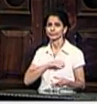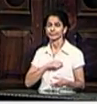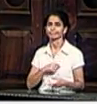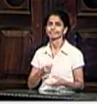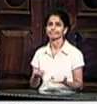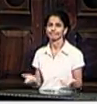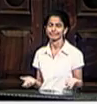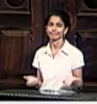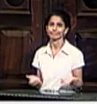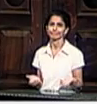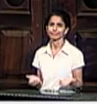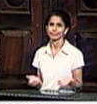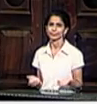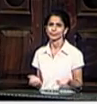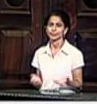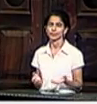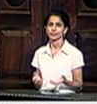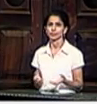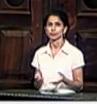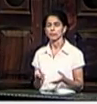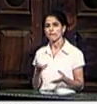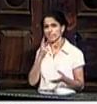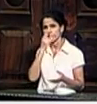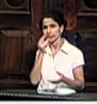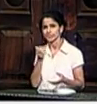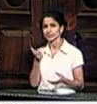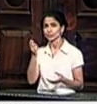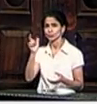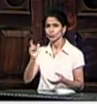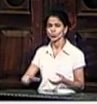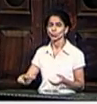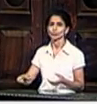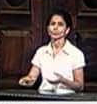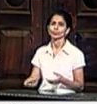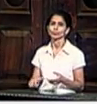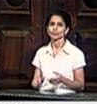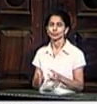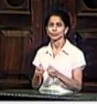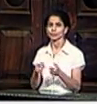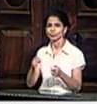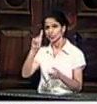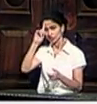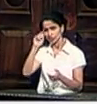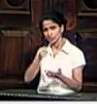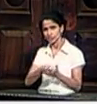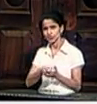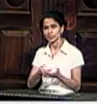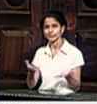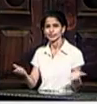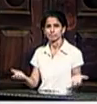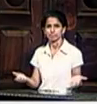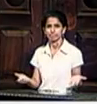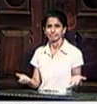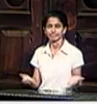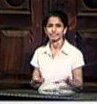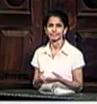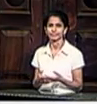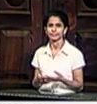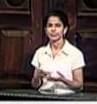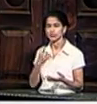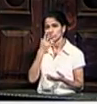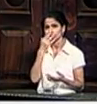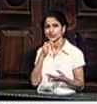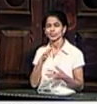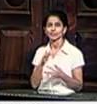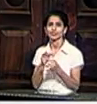estou tratando de um outro bloco de decisões. As questões são tratadas de uma forma tão